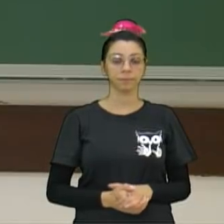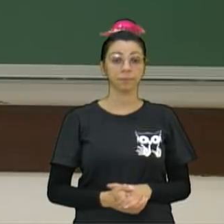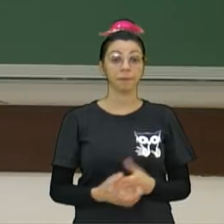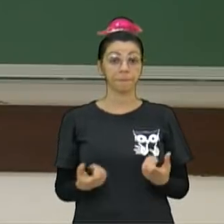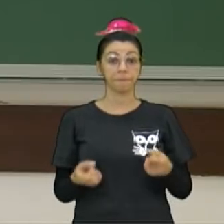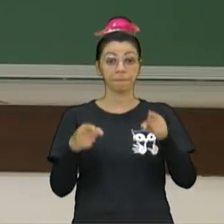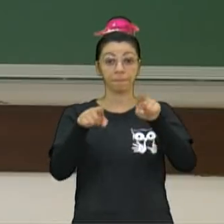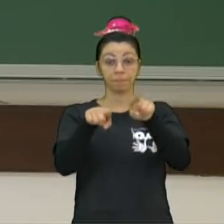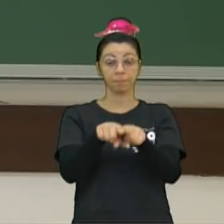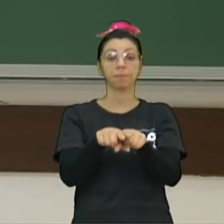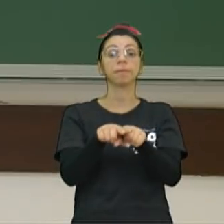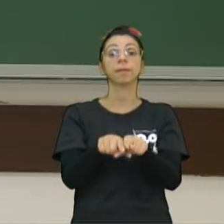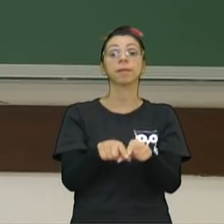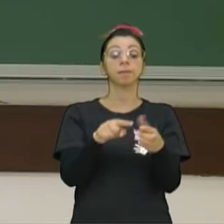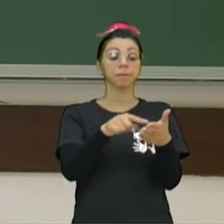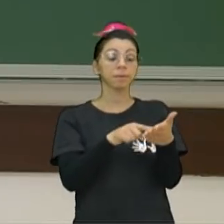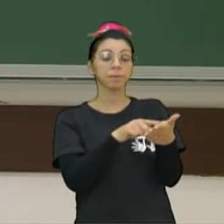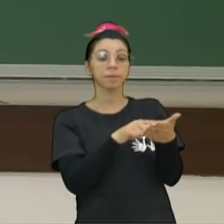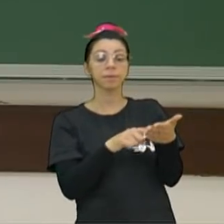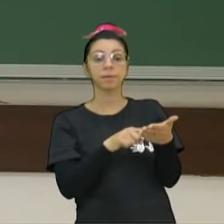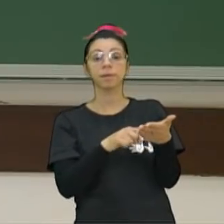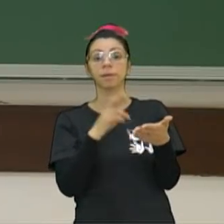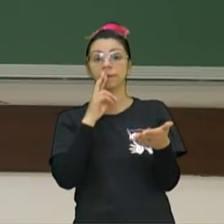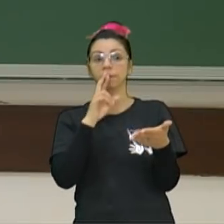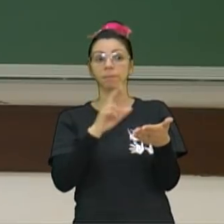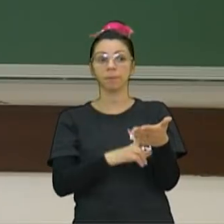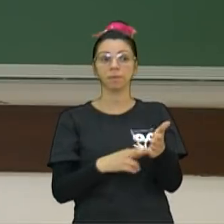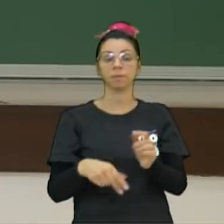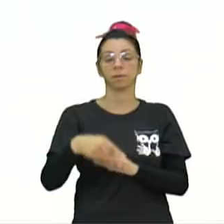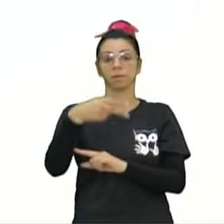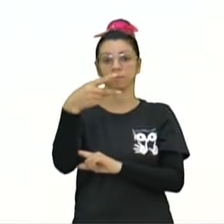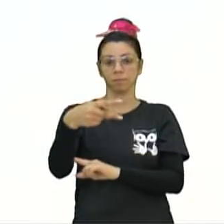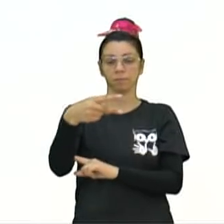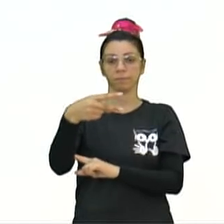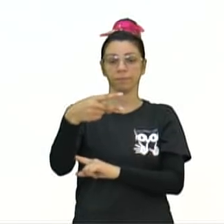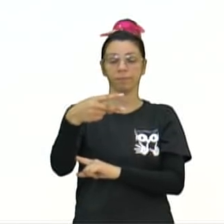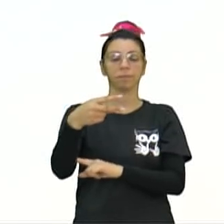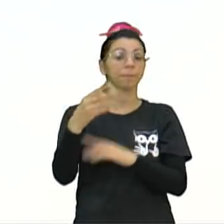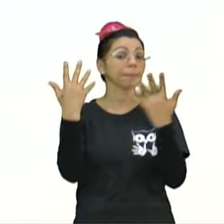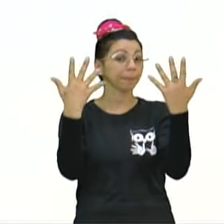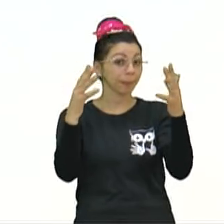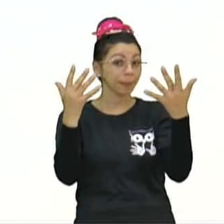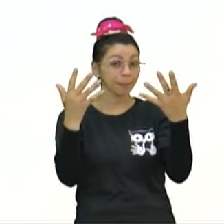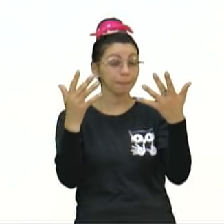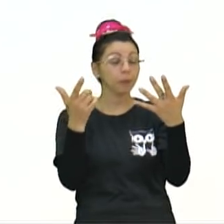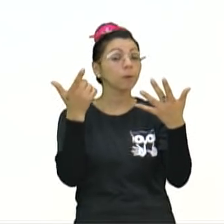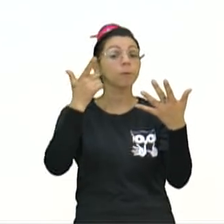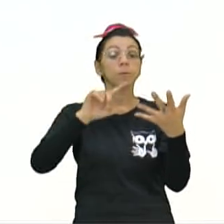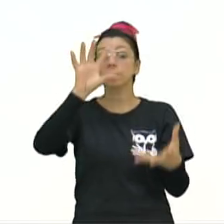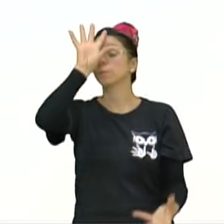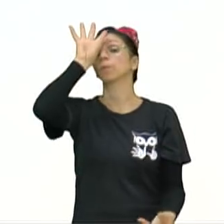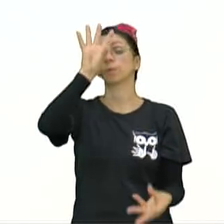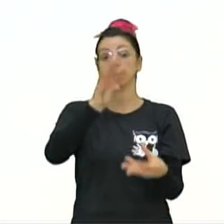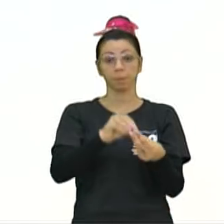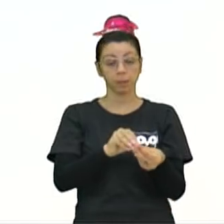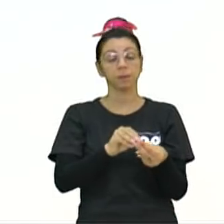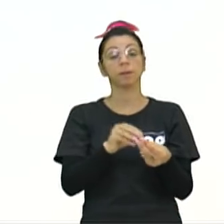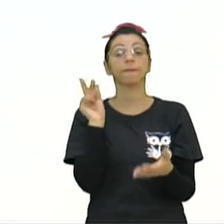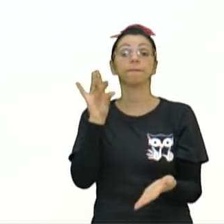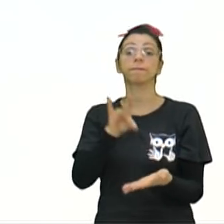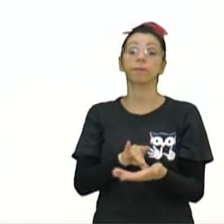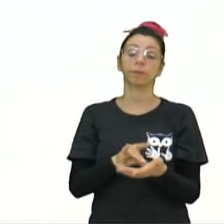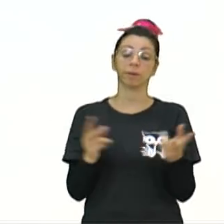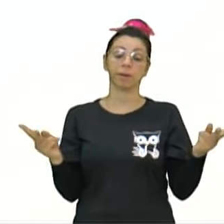Retornando então, pessoal, quem marcou a segunda proposta de alternativa, parabéns, né? Conseguiu captar aí, né, quais são